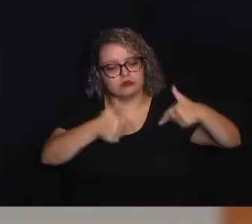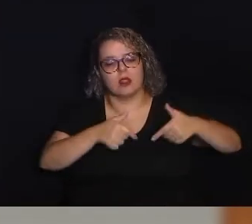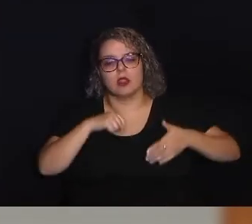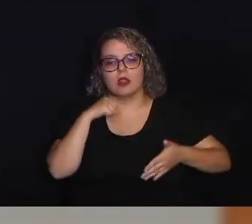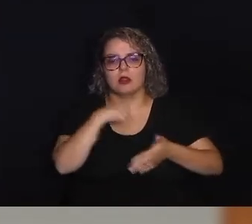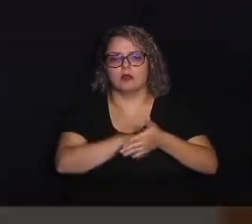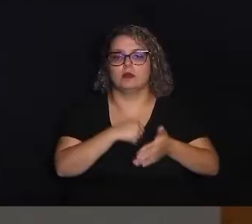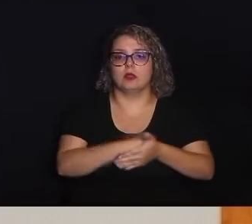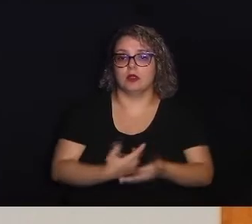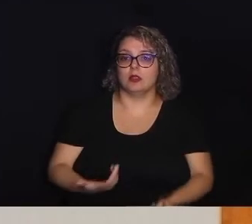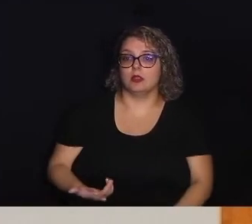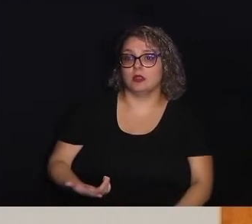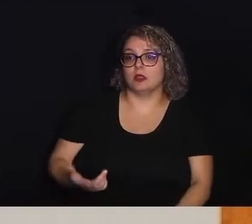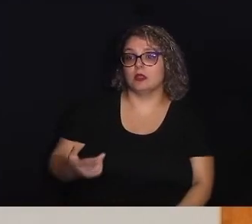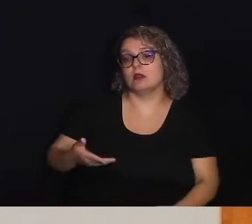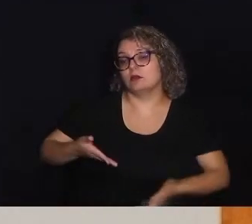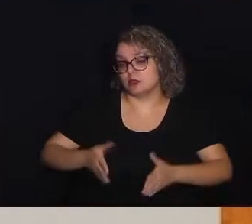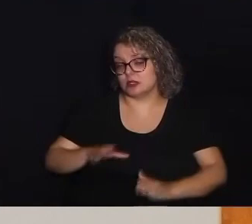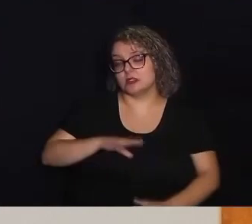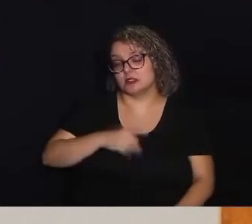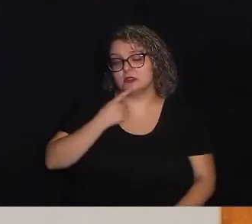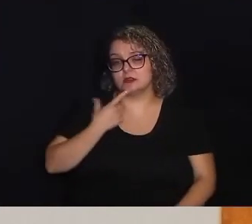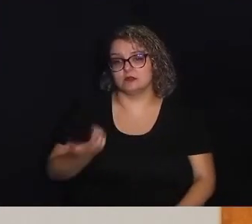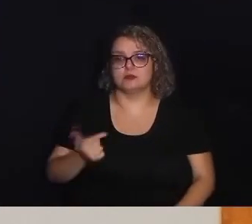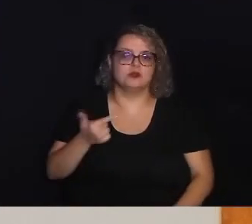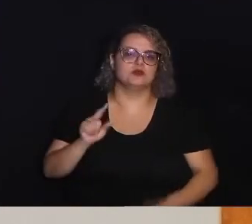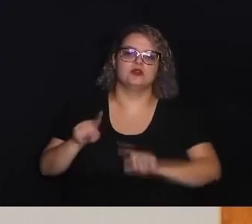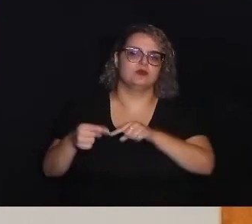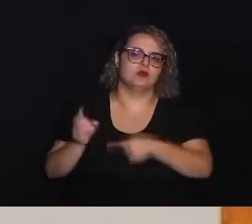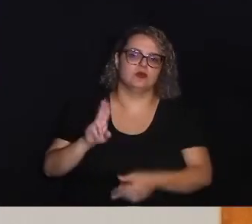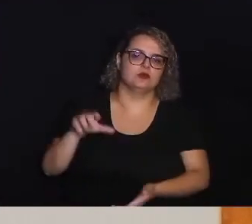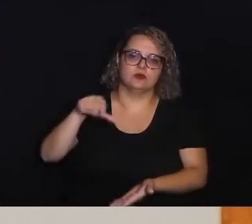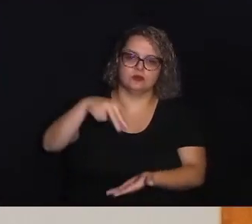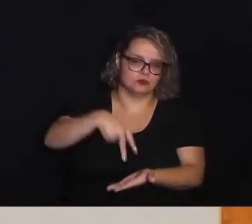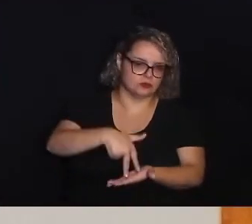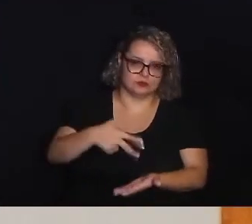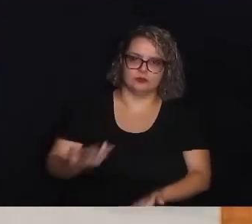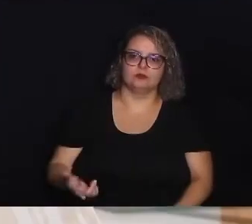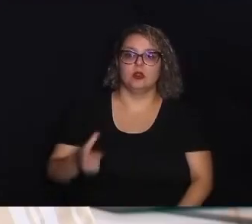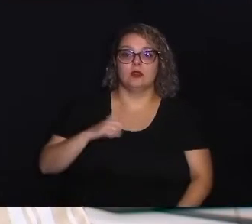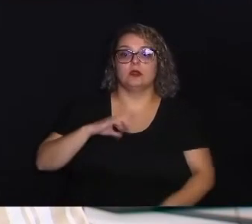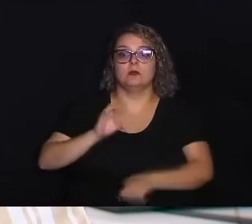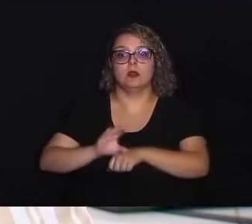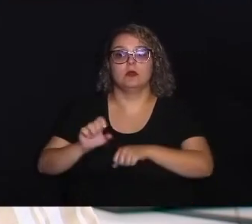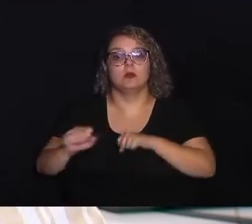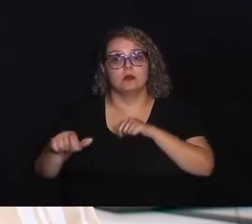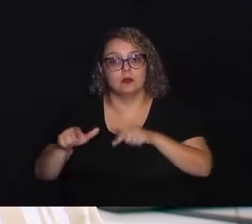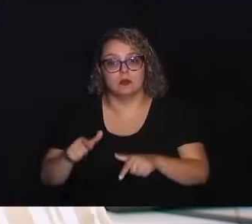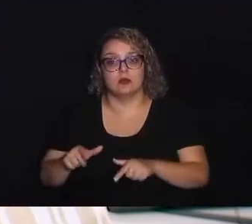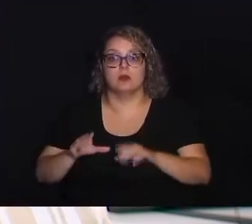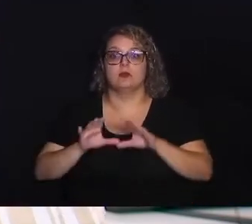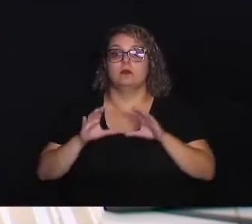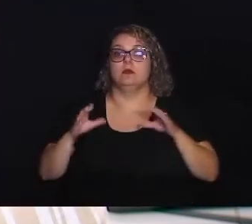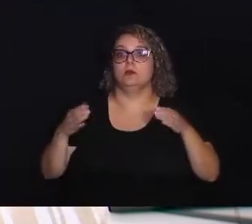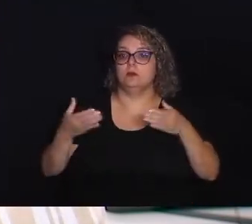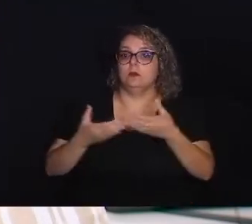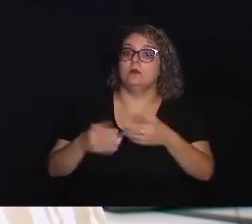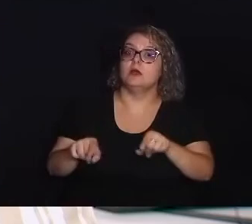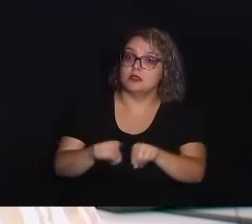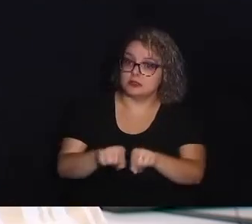lutas e por ser de Campinas não tinha outro nome para dar para este centro então nós teremos curso de